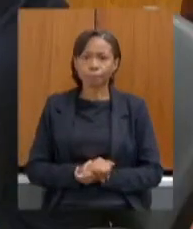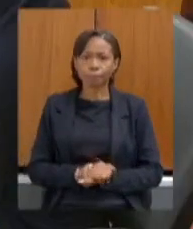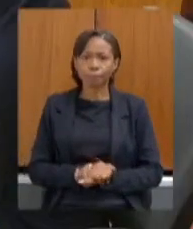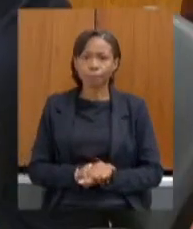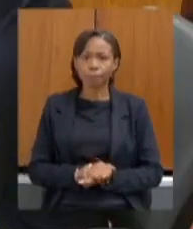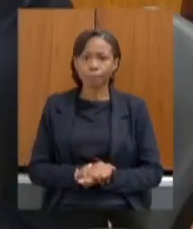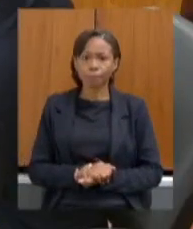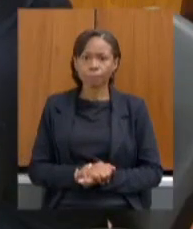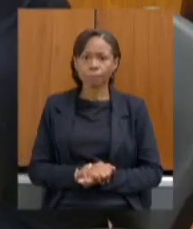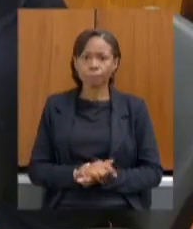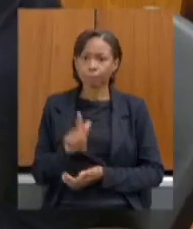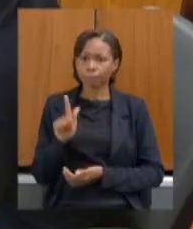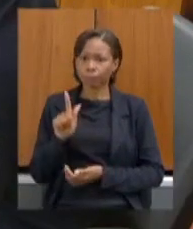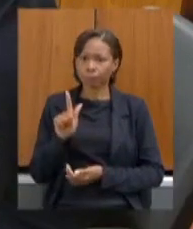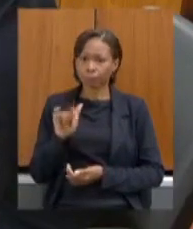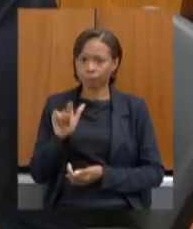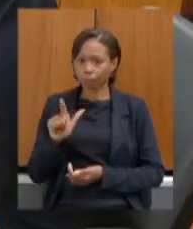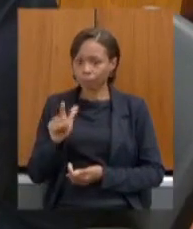Deputado Gil.